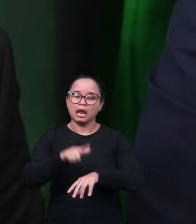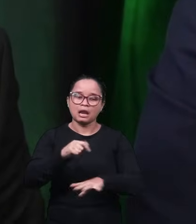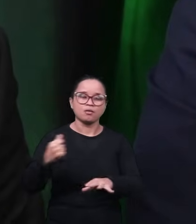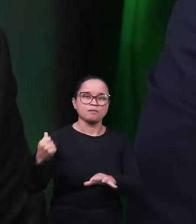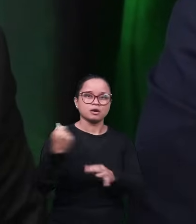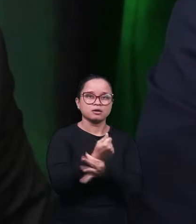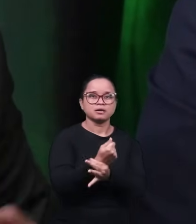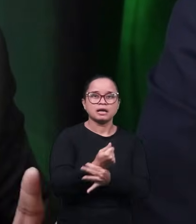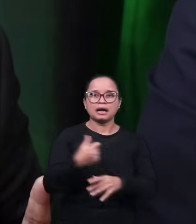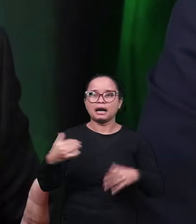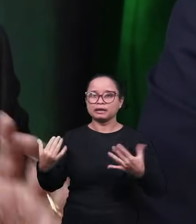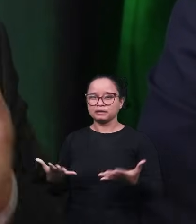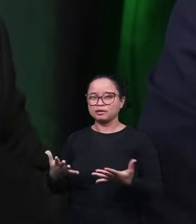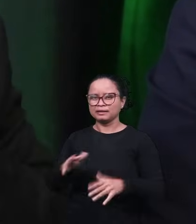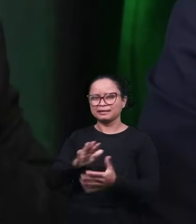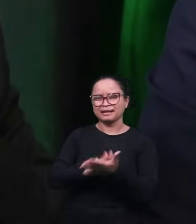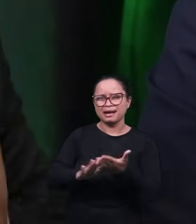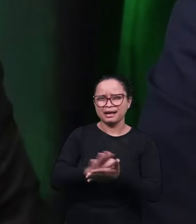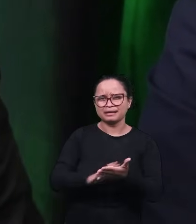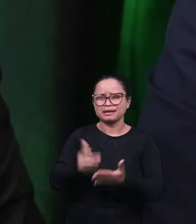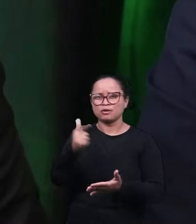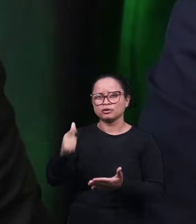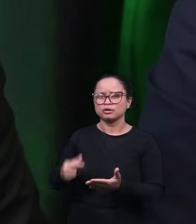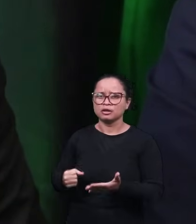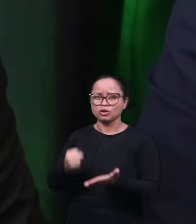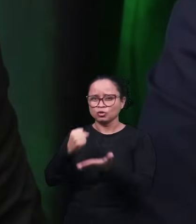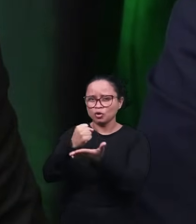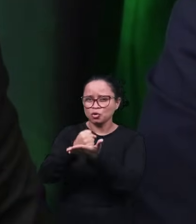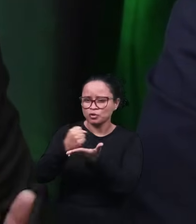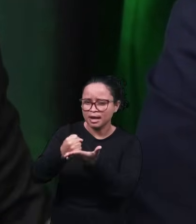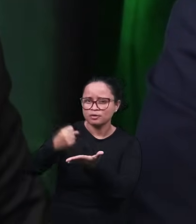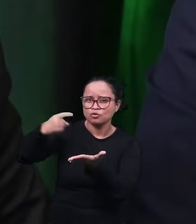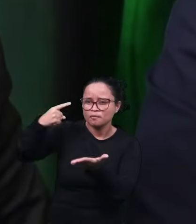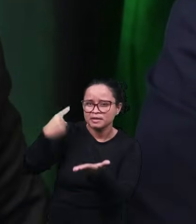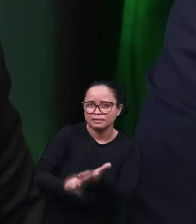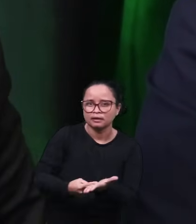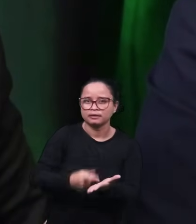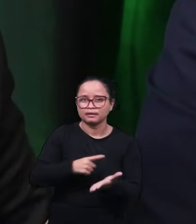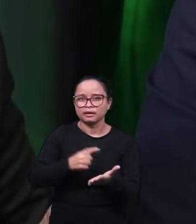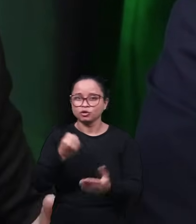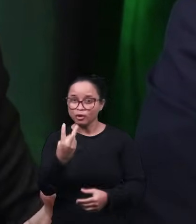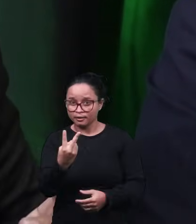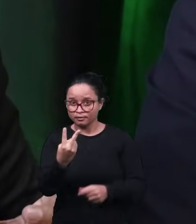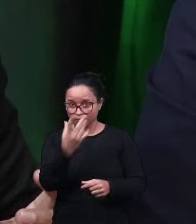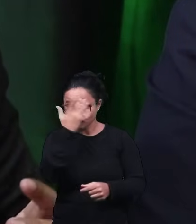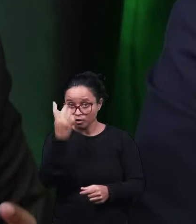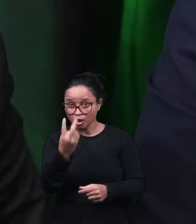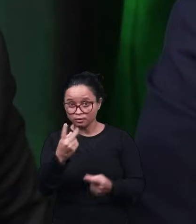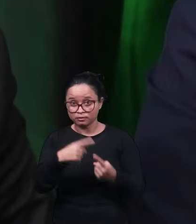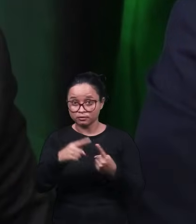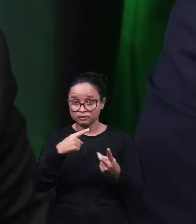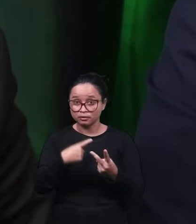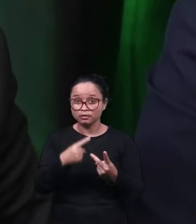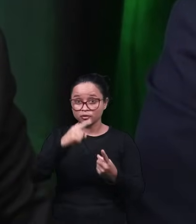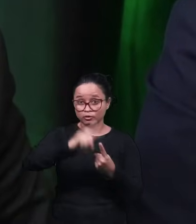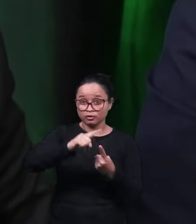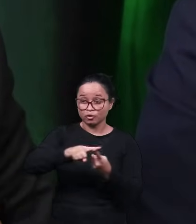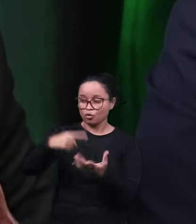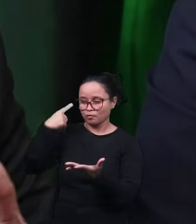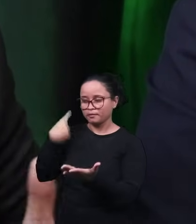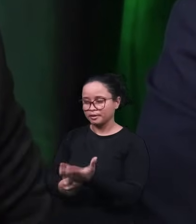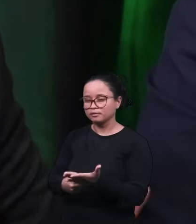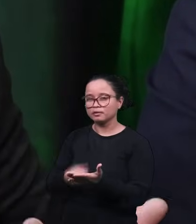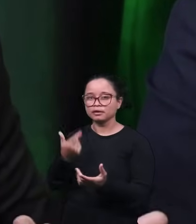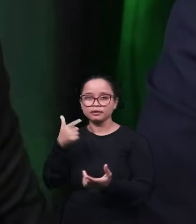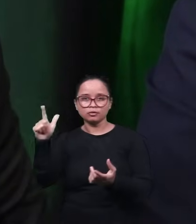Abraão, quer dizer, não dependeria em nada. Em todo contrato, em toda aliança, existem as duas partes, né? Você tem o seu compromisso